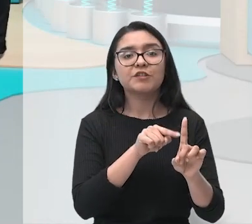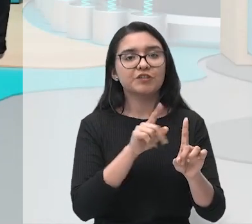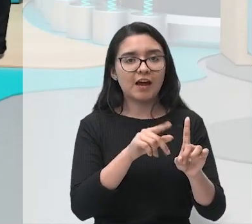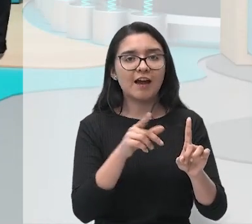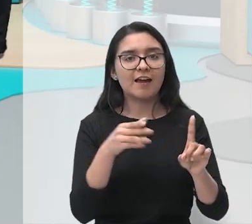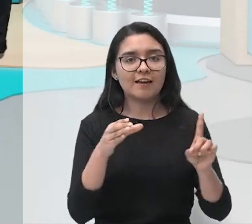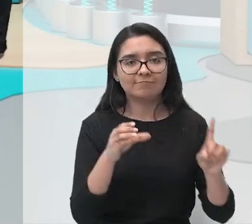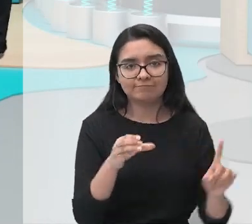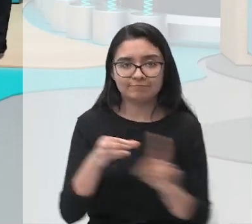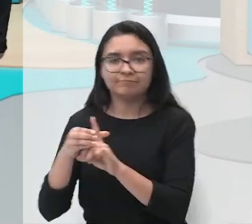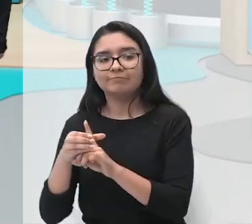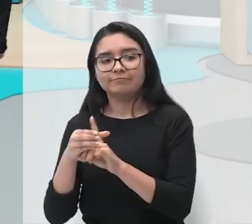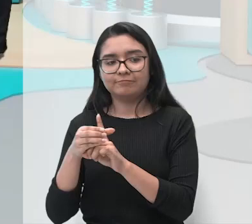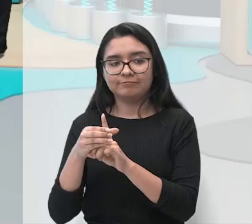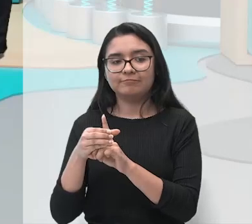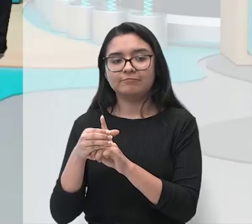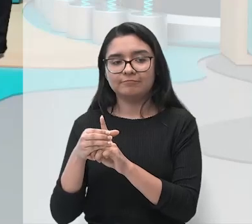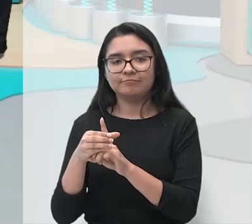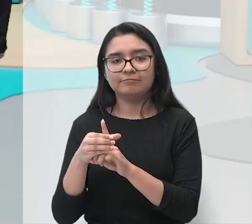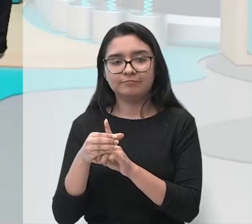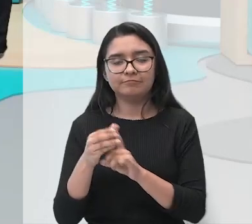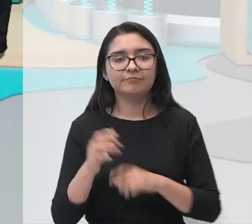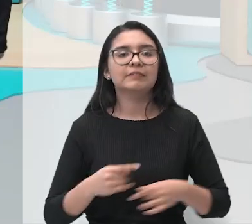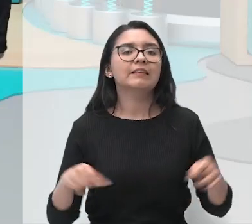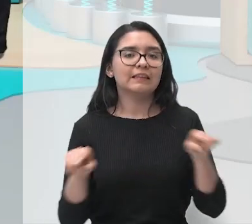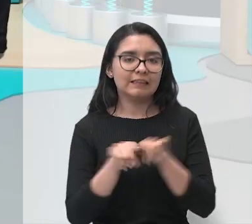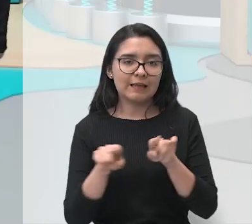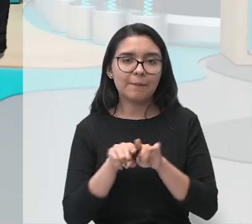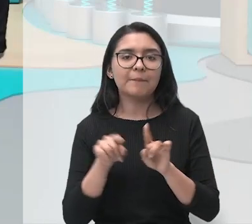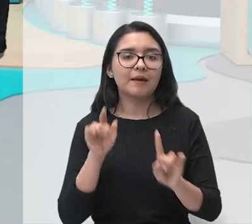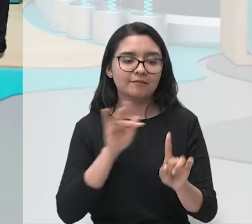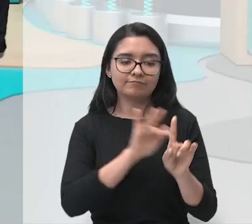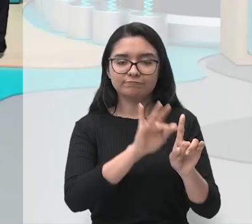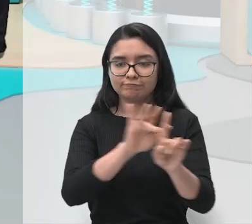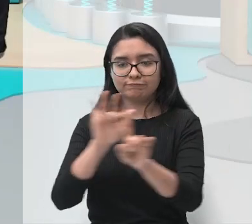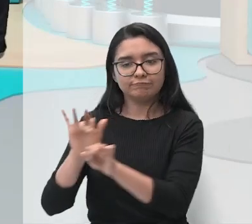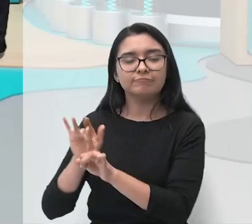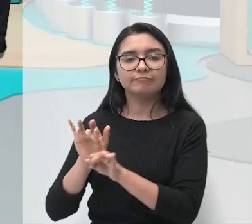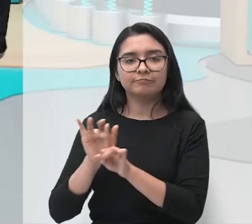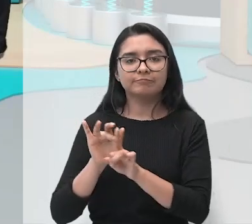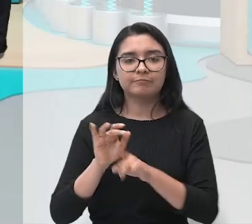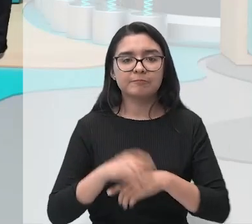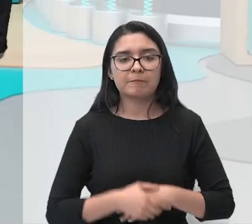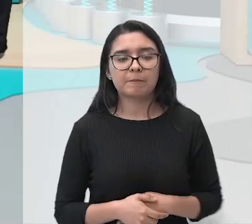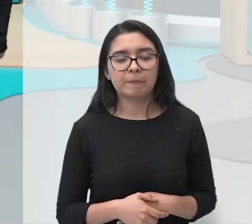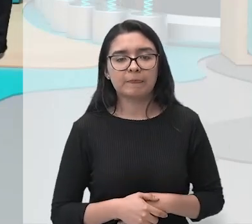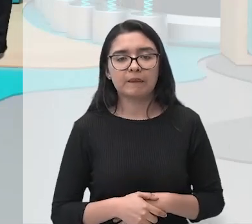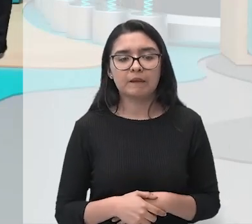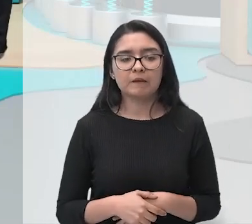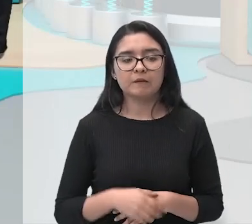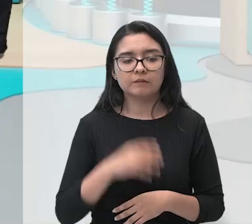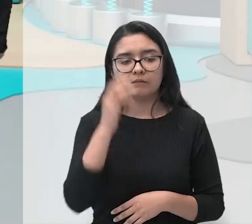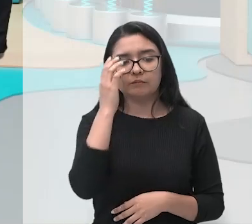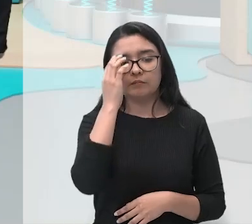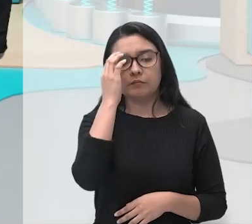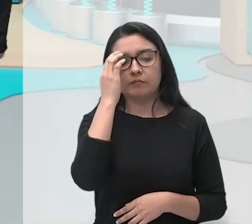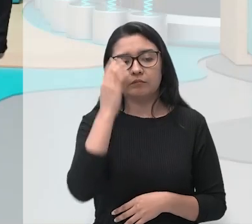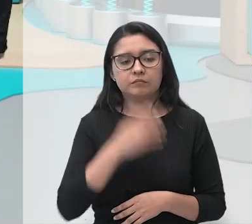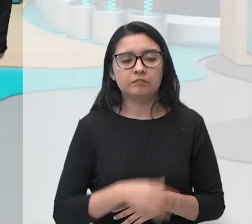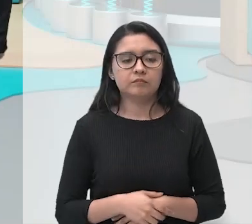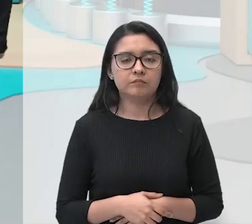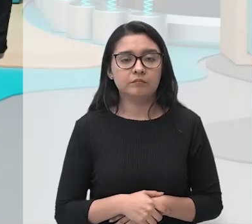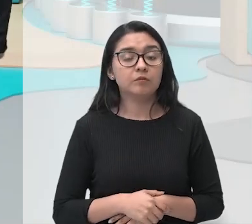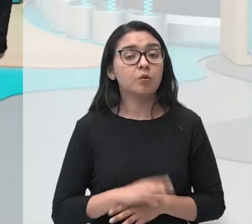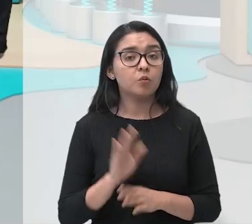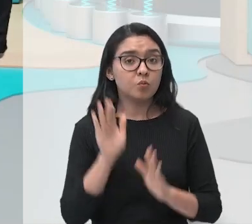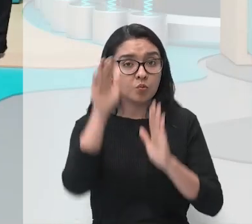do seu grupo, vai virar também pegador, né? Então vai ter que sair colando o restante também. Aquele que sobrar